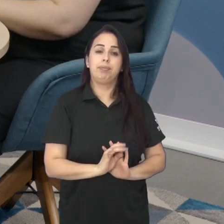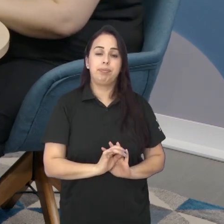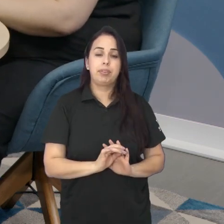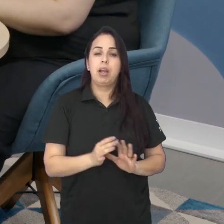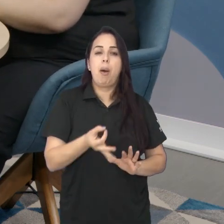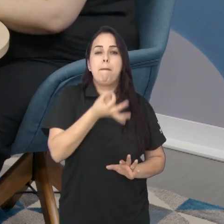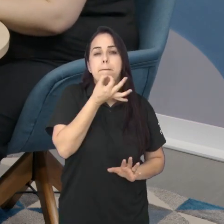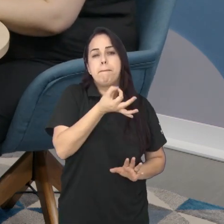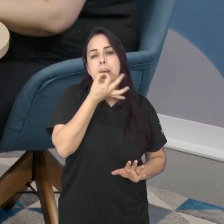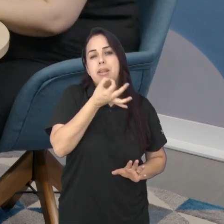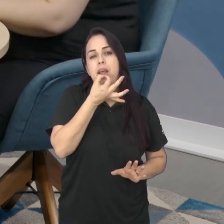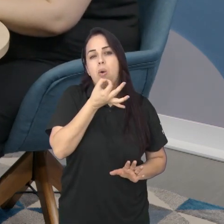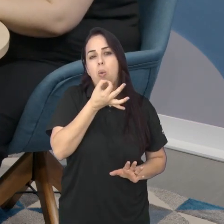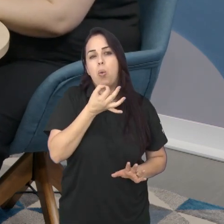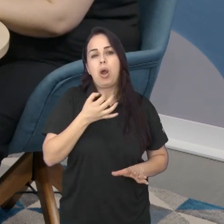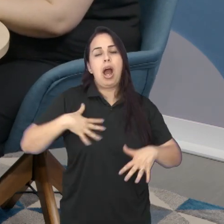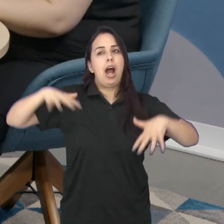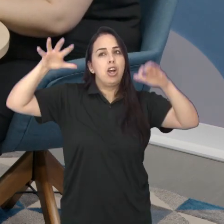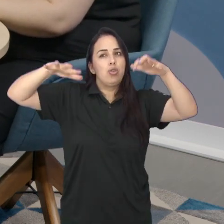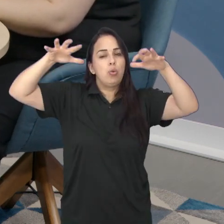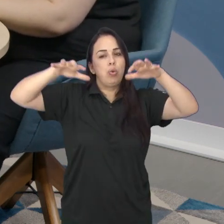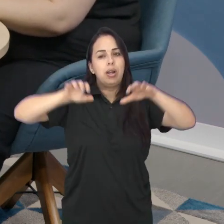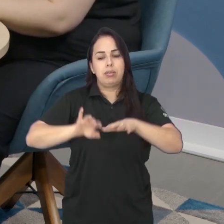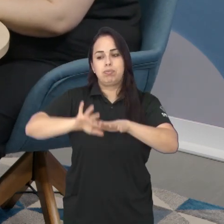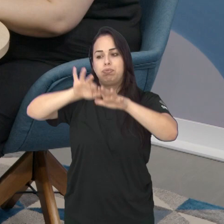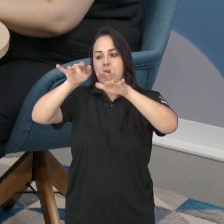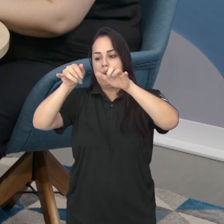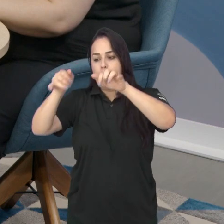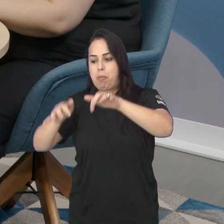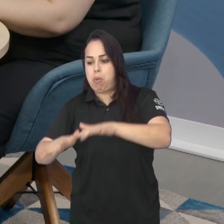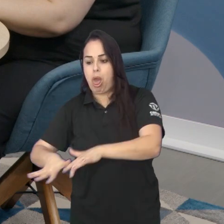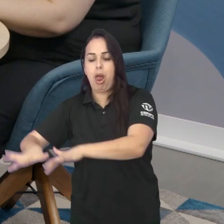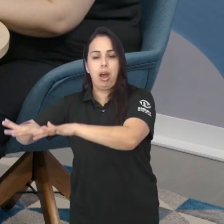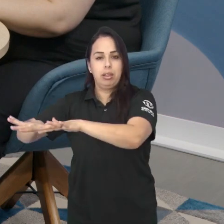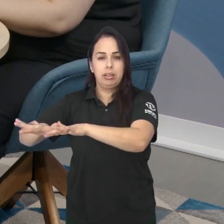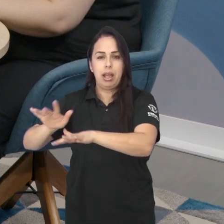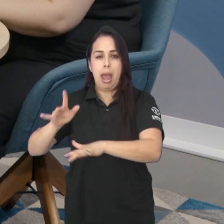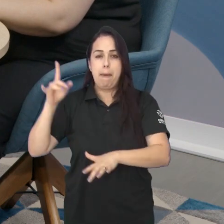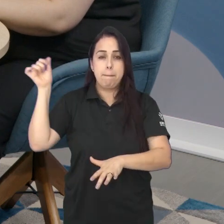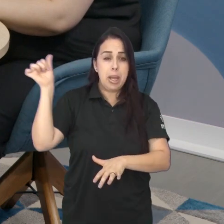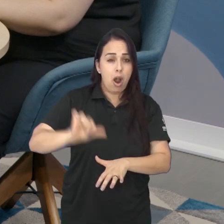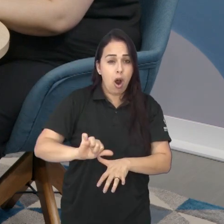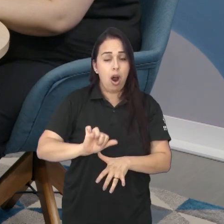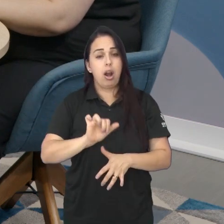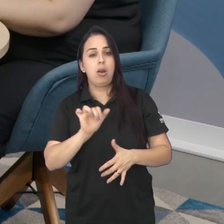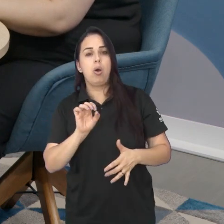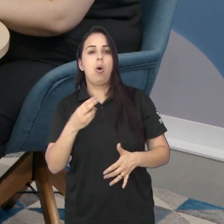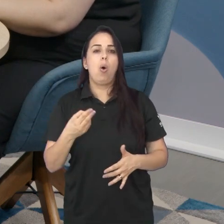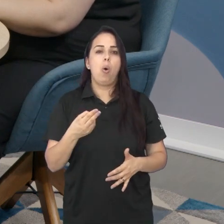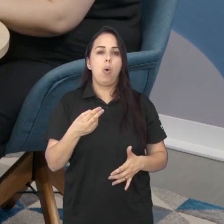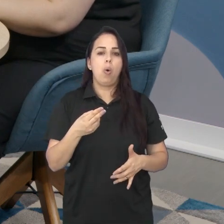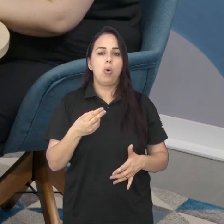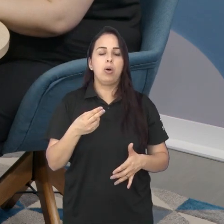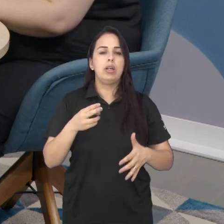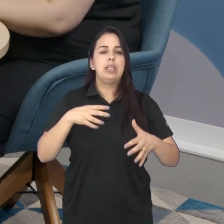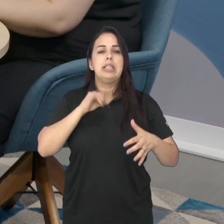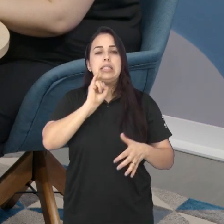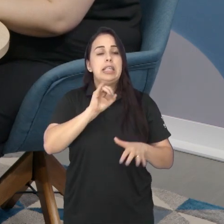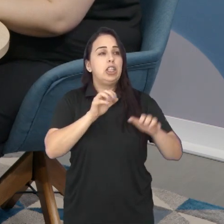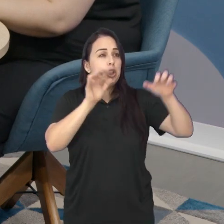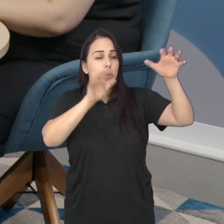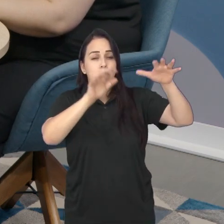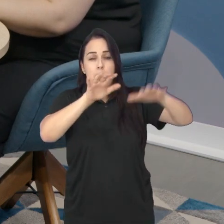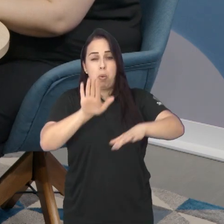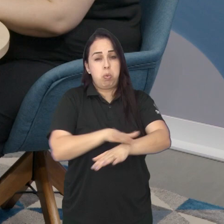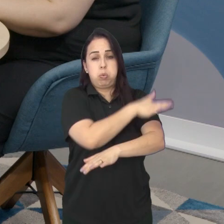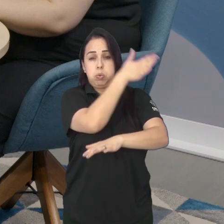vezes acabam ocorrendo alagamentos. Esse tipo de tempestade é pior ou não necessariamente? Às vezes um dia inteiro